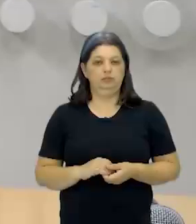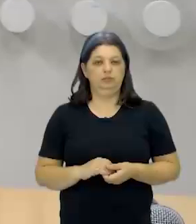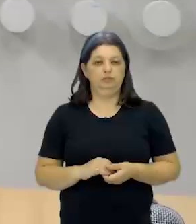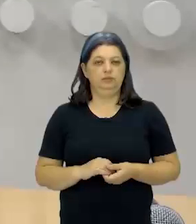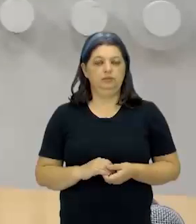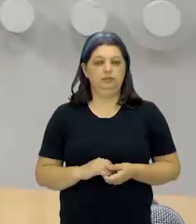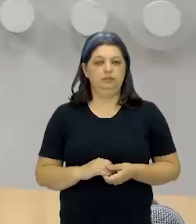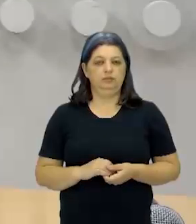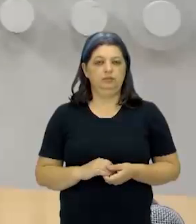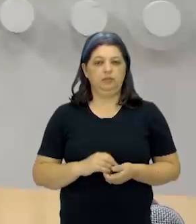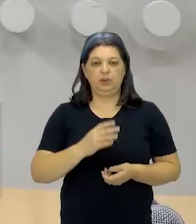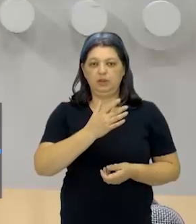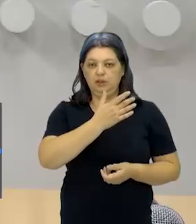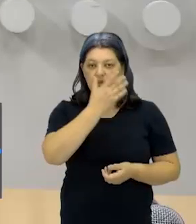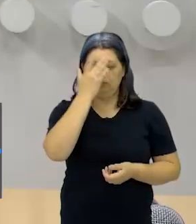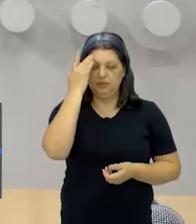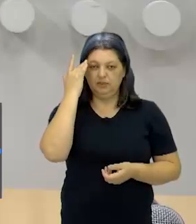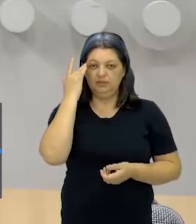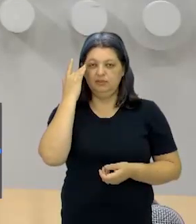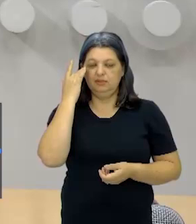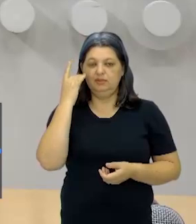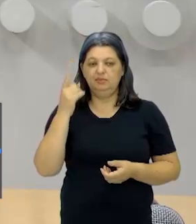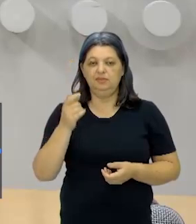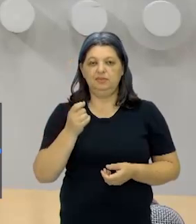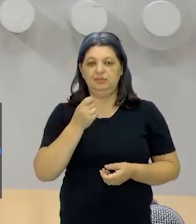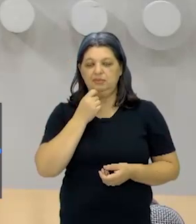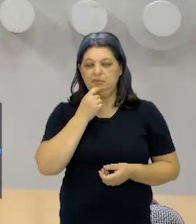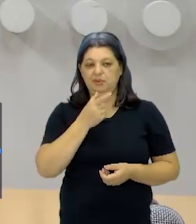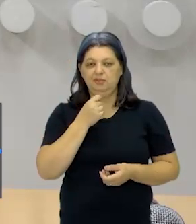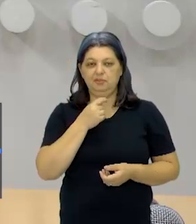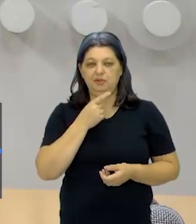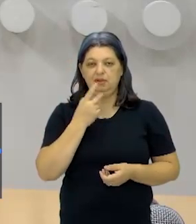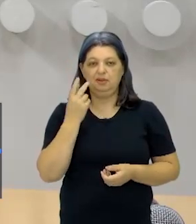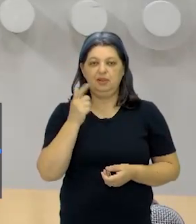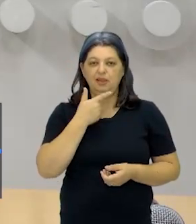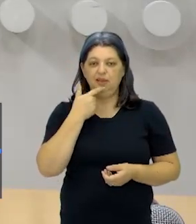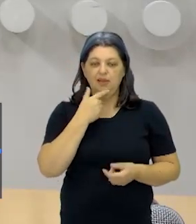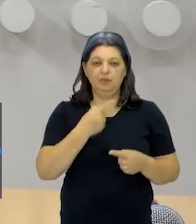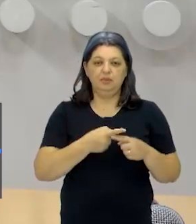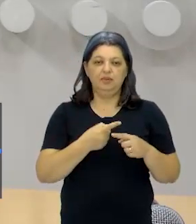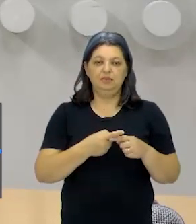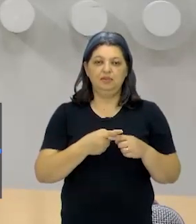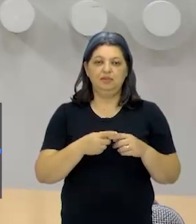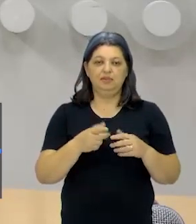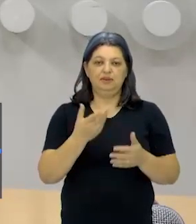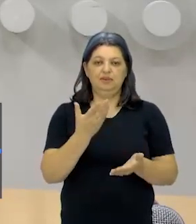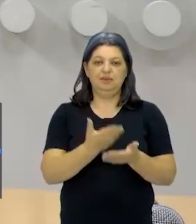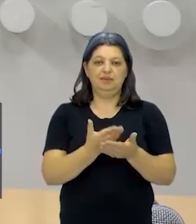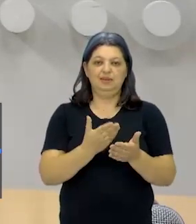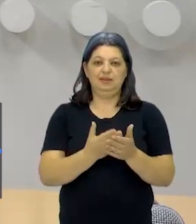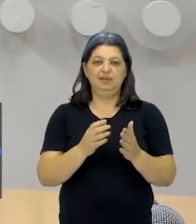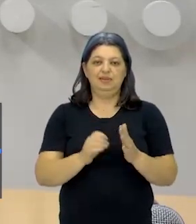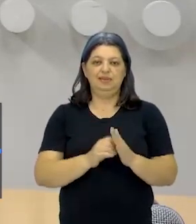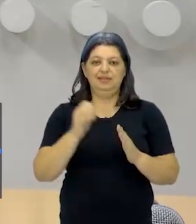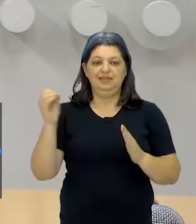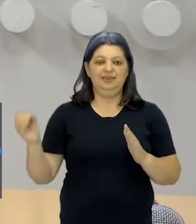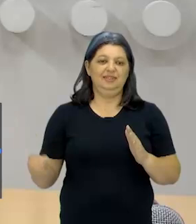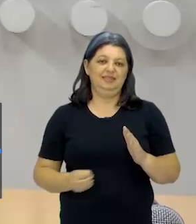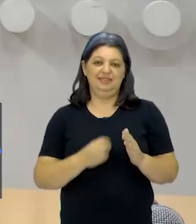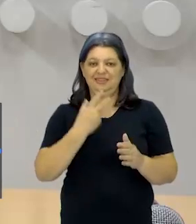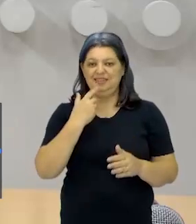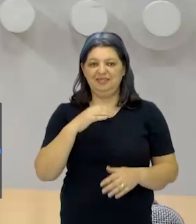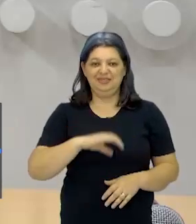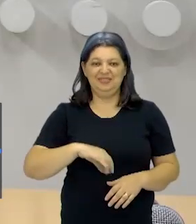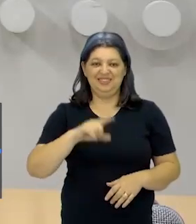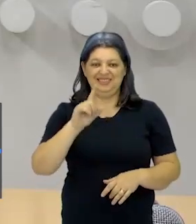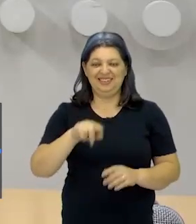E o pessoal me fazendo rir muito aqui, porque uma das colocações foi o chat da aula de CMSP Língua Portuguesa. Realmente o chat virou